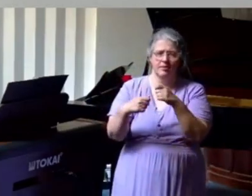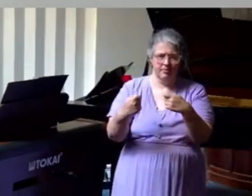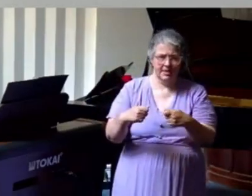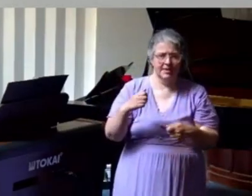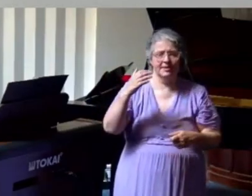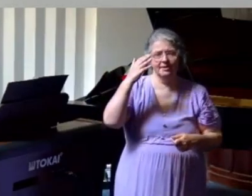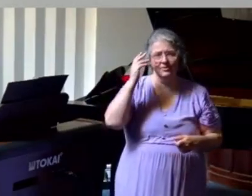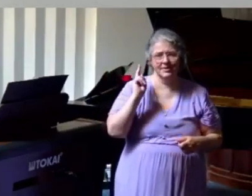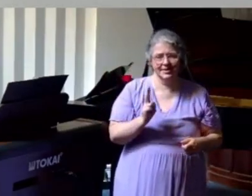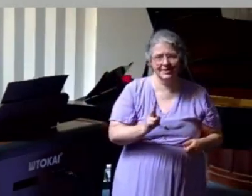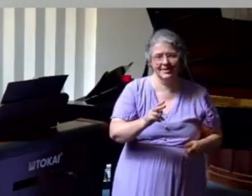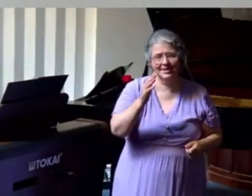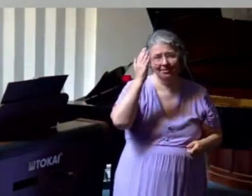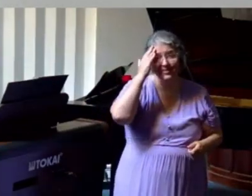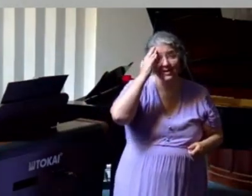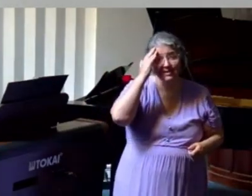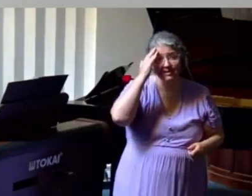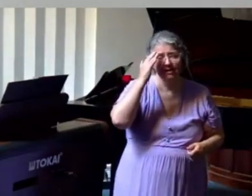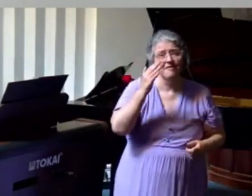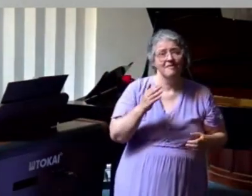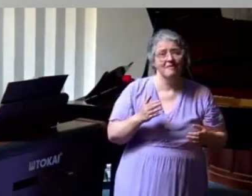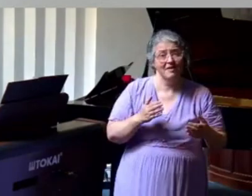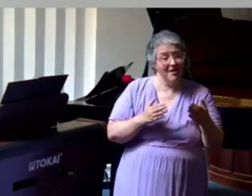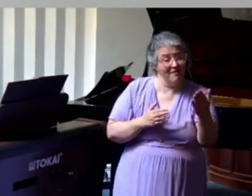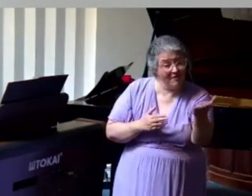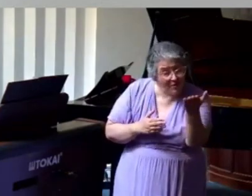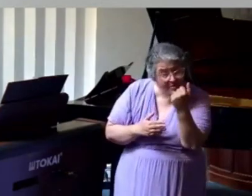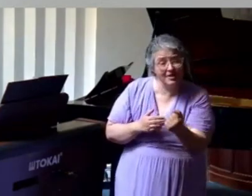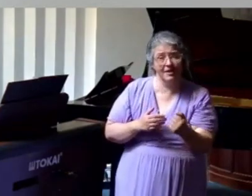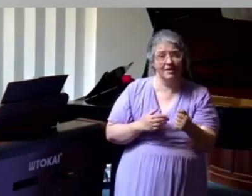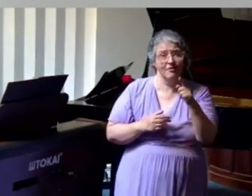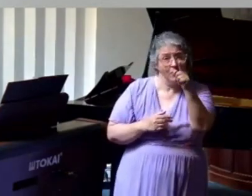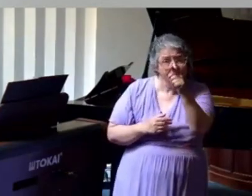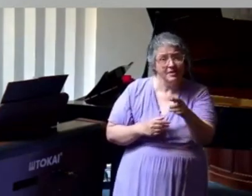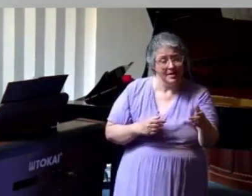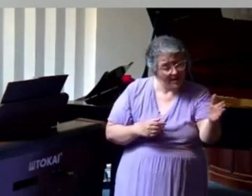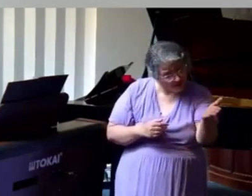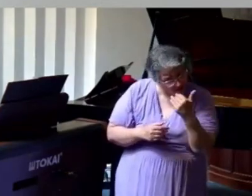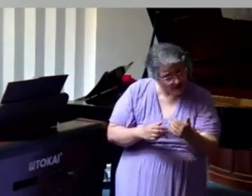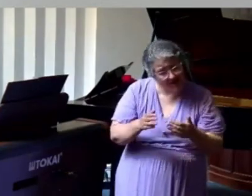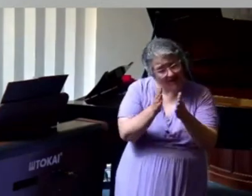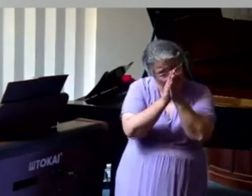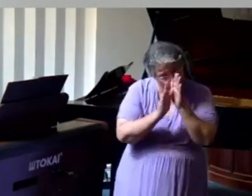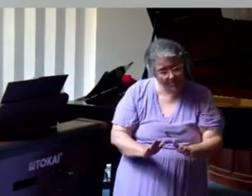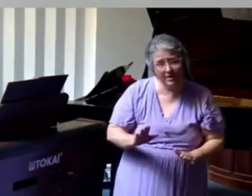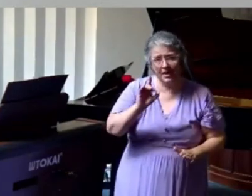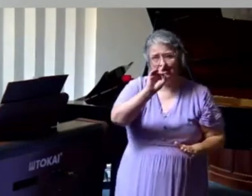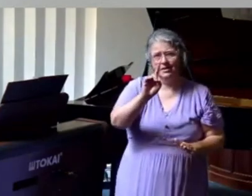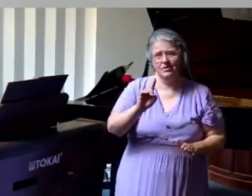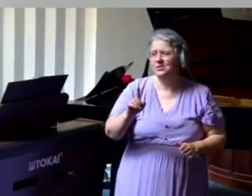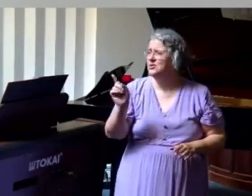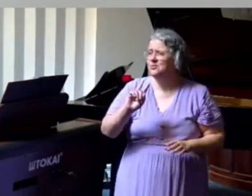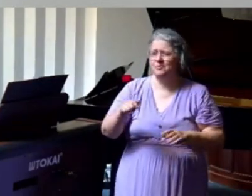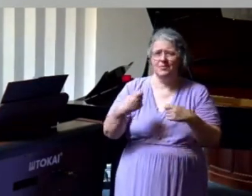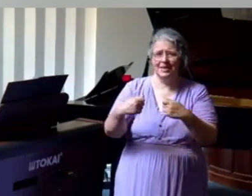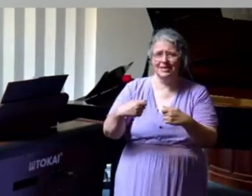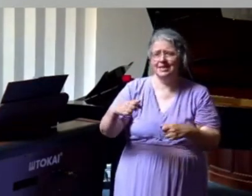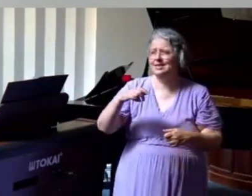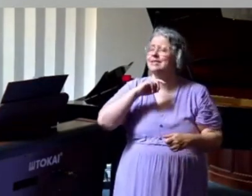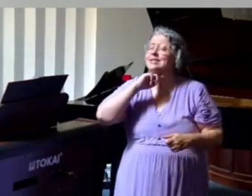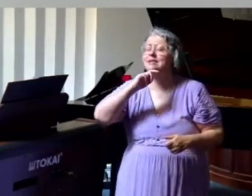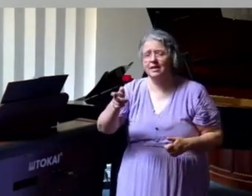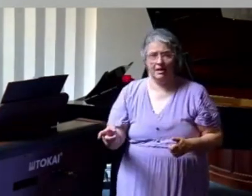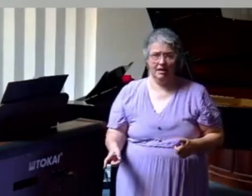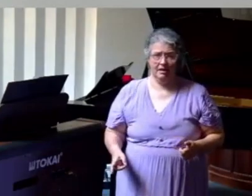Venha você adorar a Deus. Chama você, o seu pai e a sua mãe. Não dependa de alguém. Porque